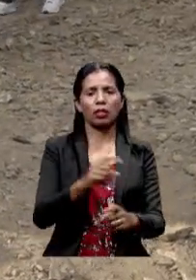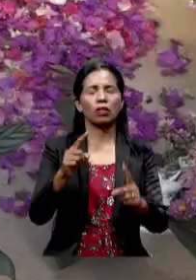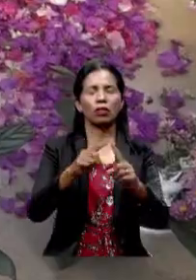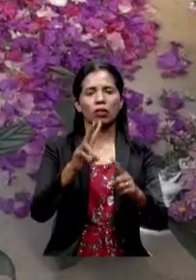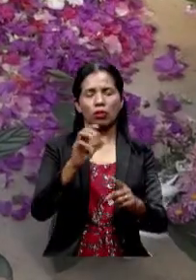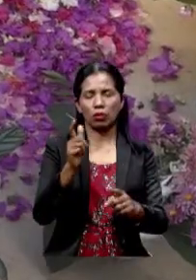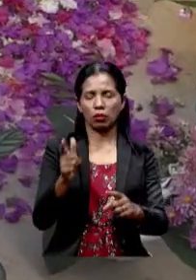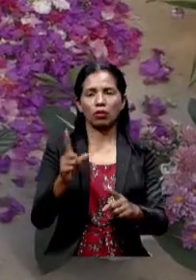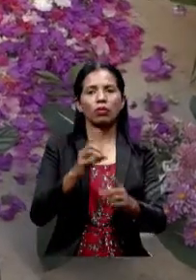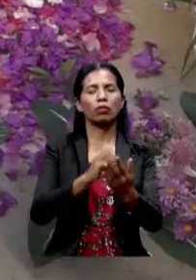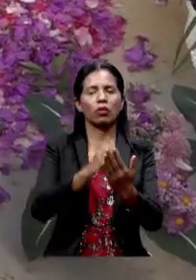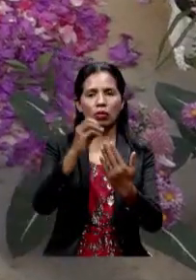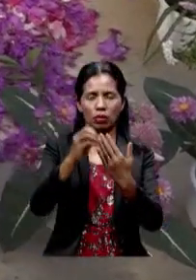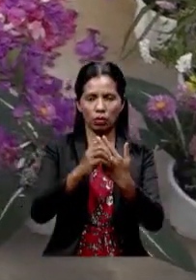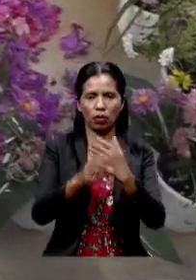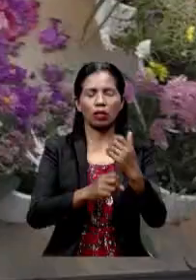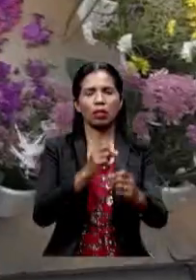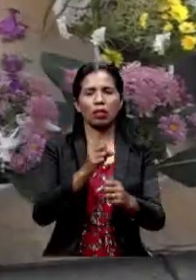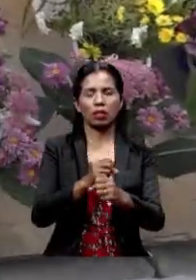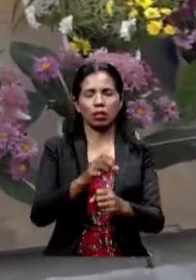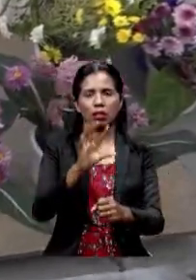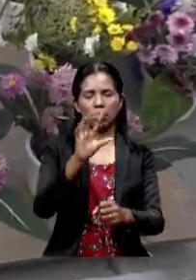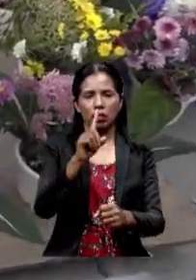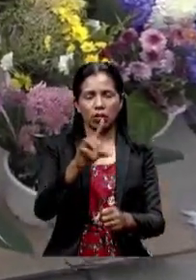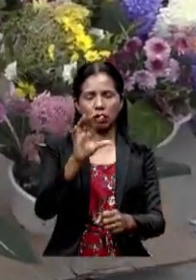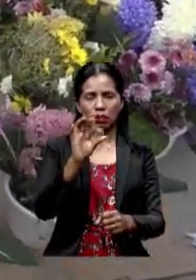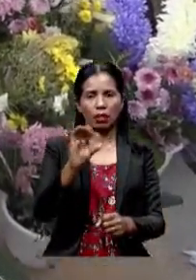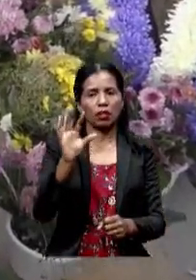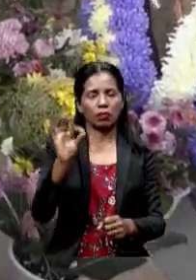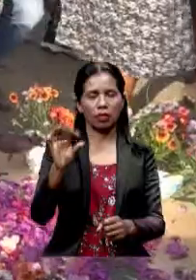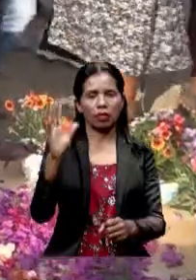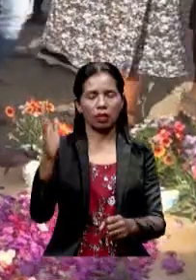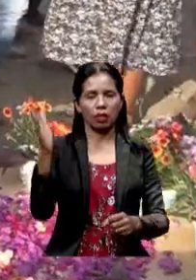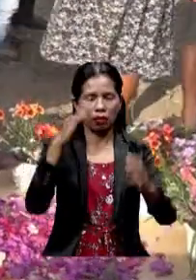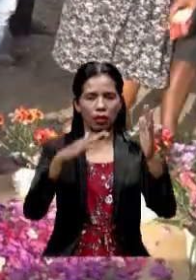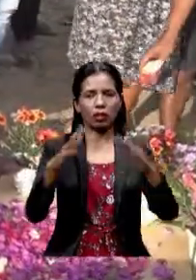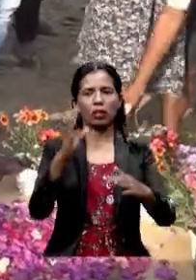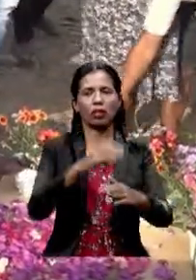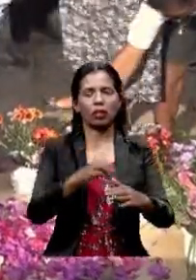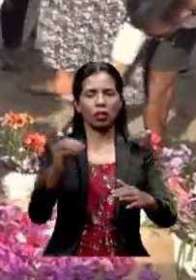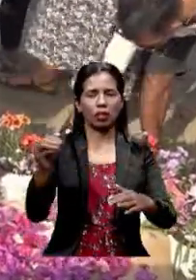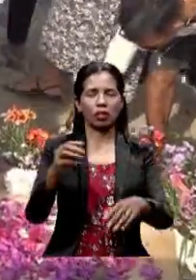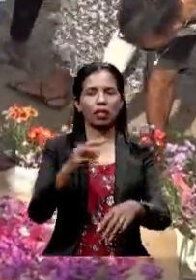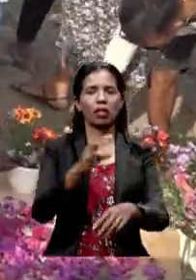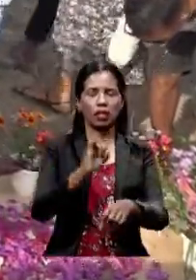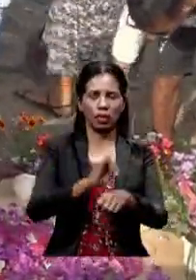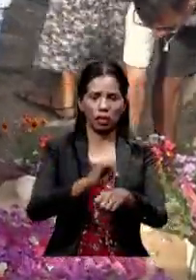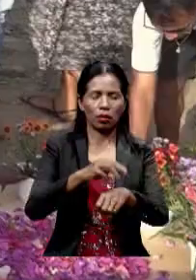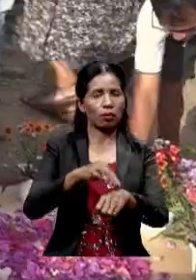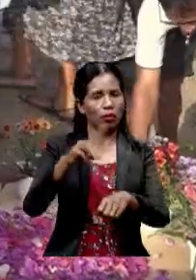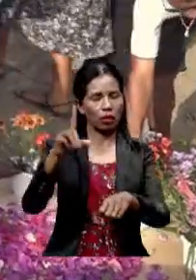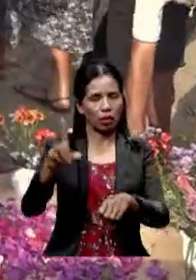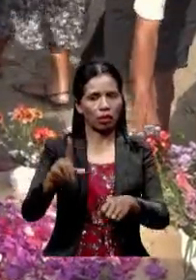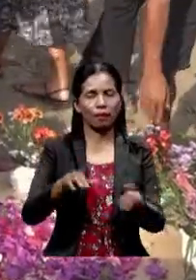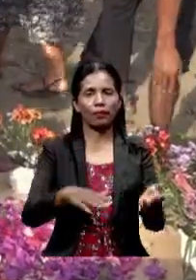walu fulan outubro tinan rihun ida atau sia-sia nuluresin ida ka akontesementu iha igreja motel. Enquanto antes bahalot